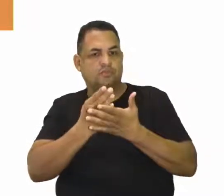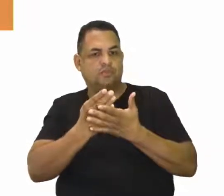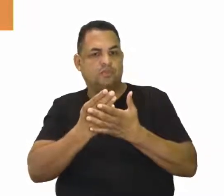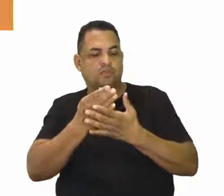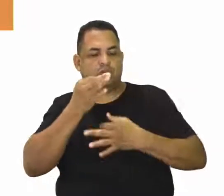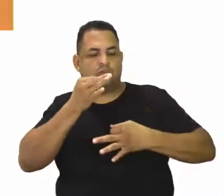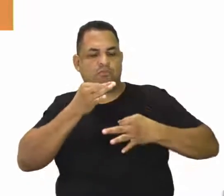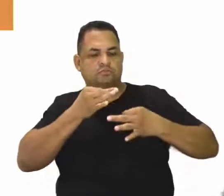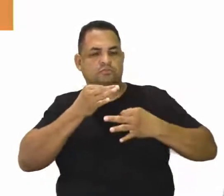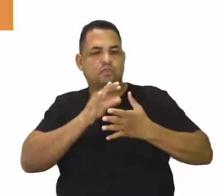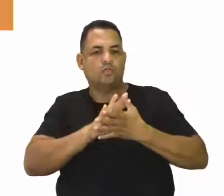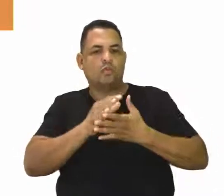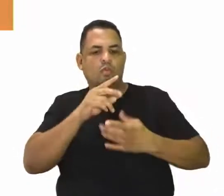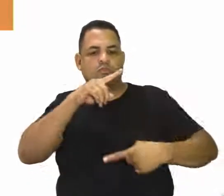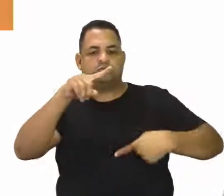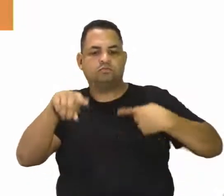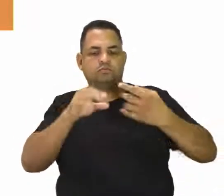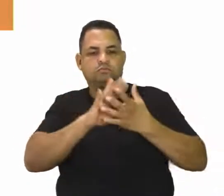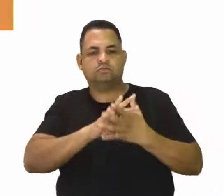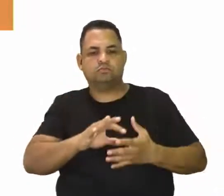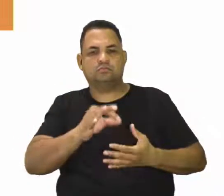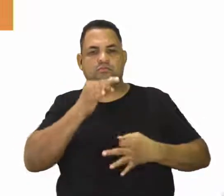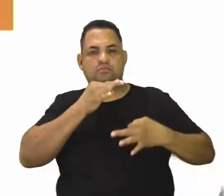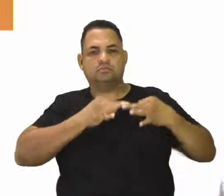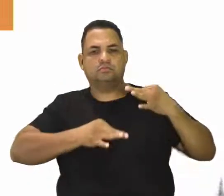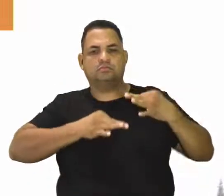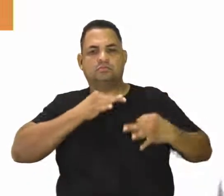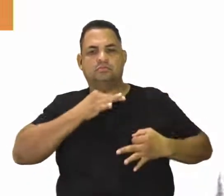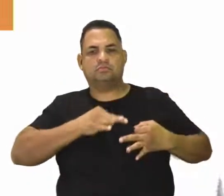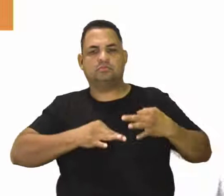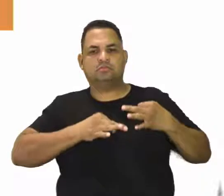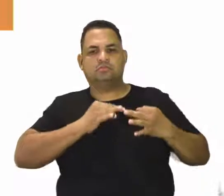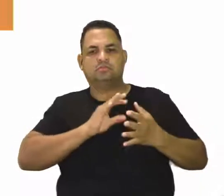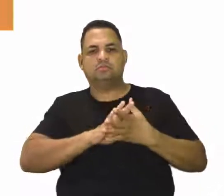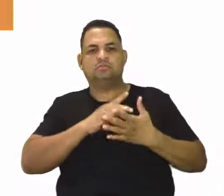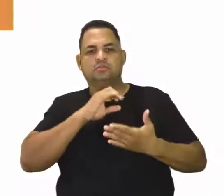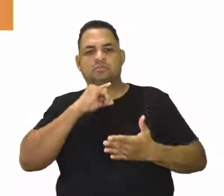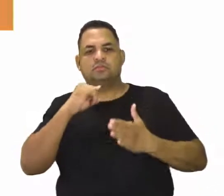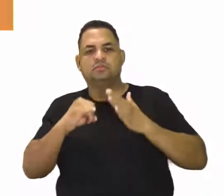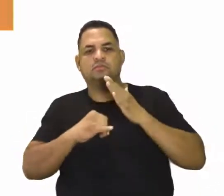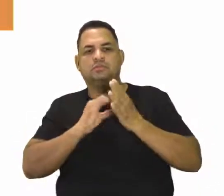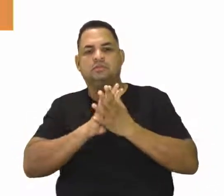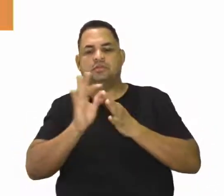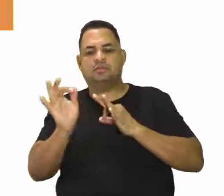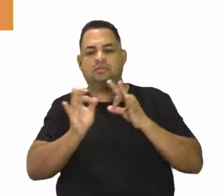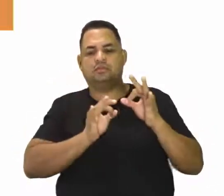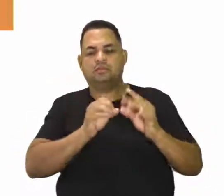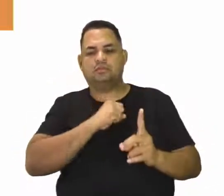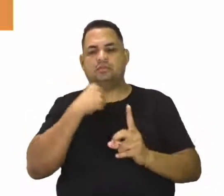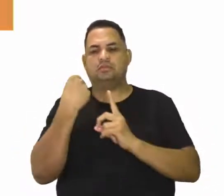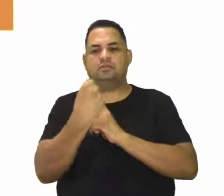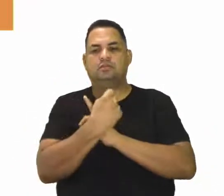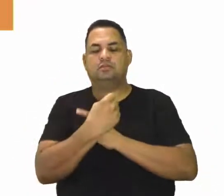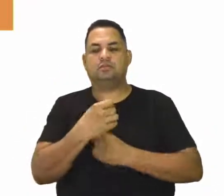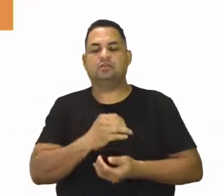da justiça como instituição na organização das sociedades